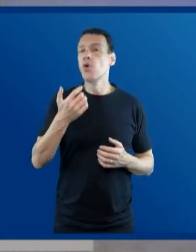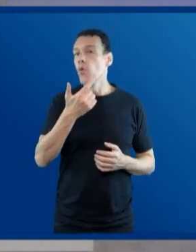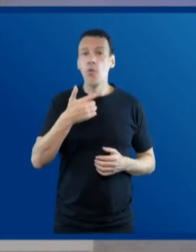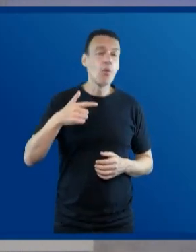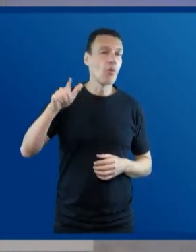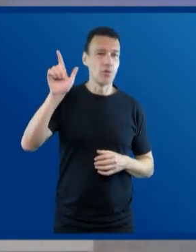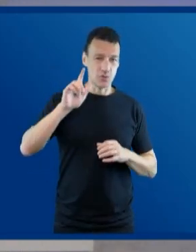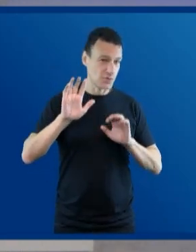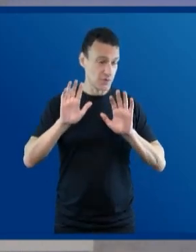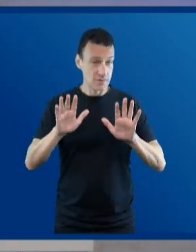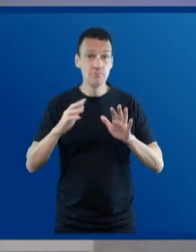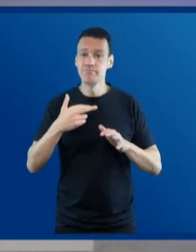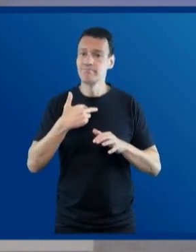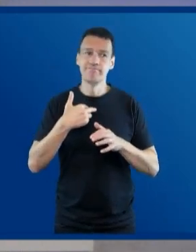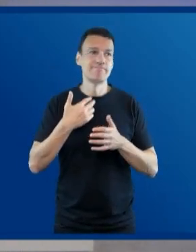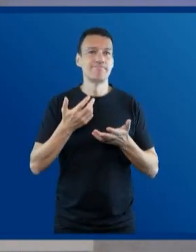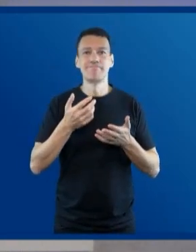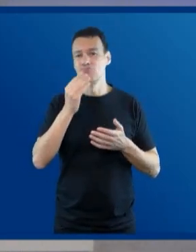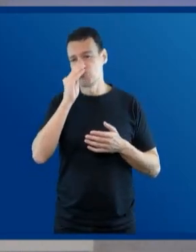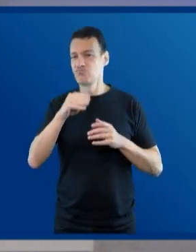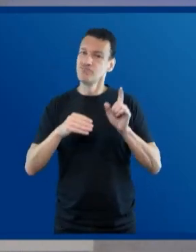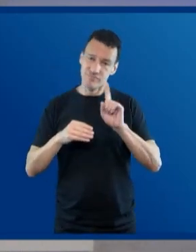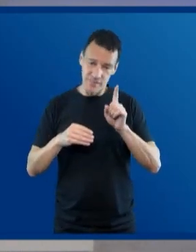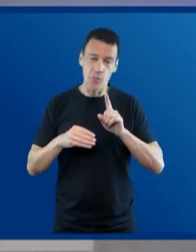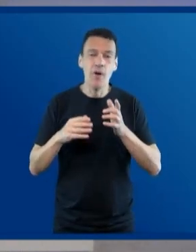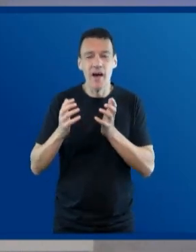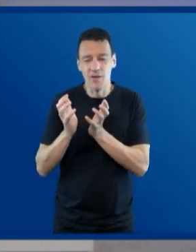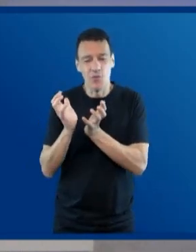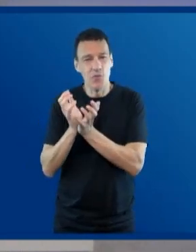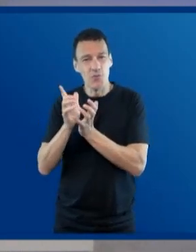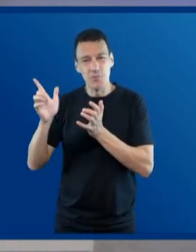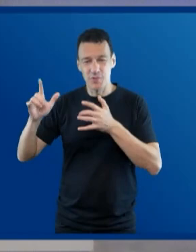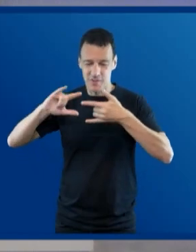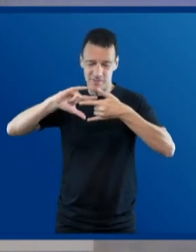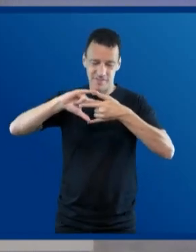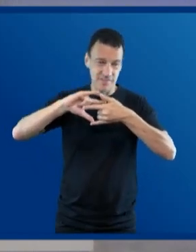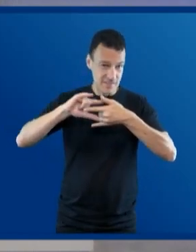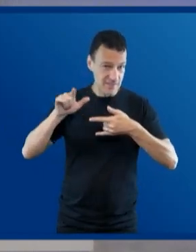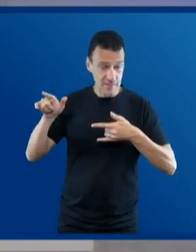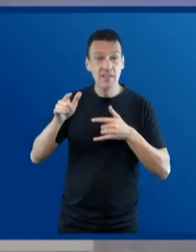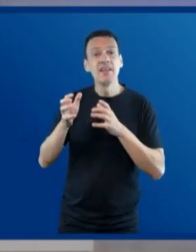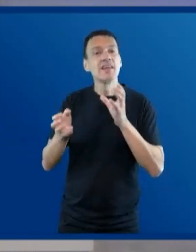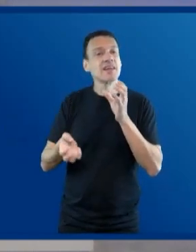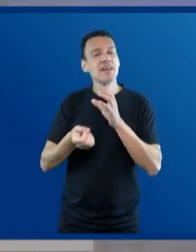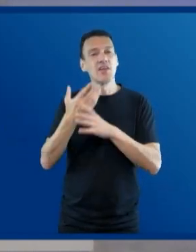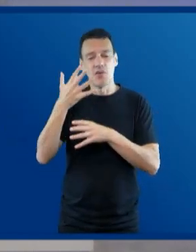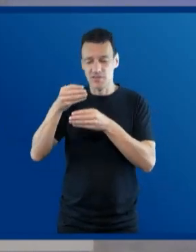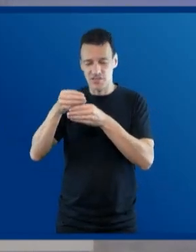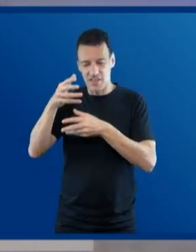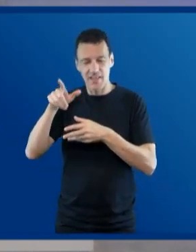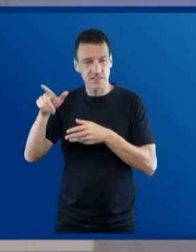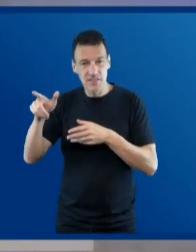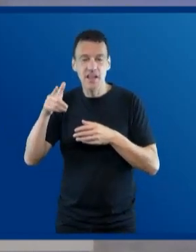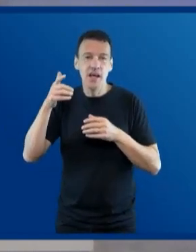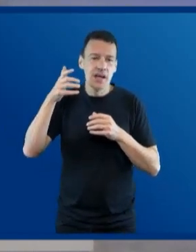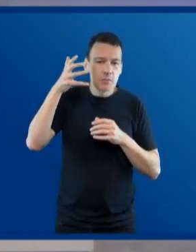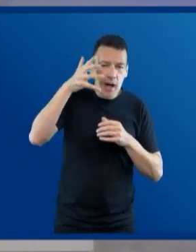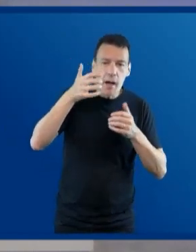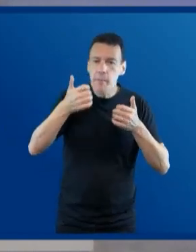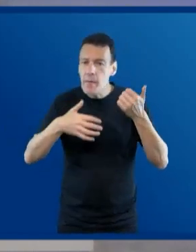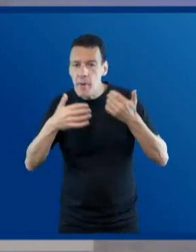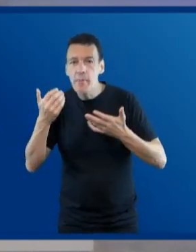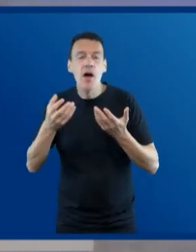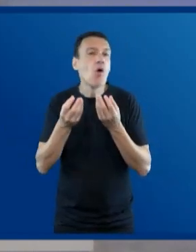da Microsoft, a gente vai lançar uma iniciativa do ChatGPT para também ter informações e como que a gente vai